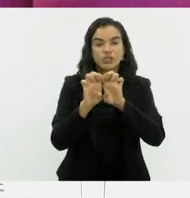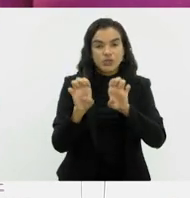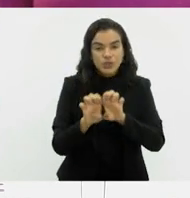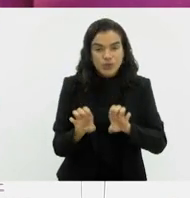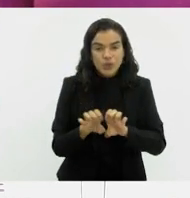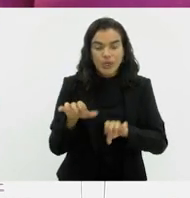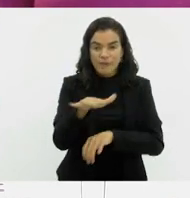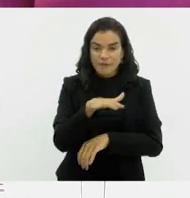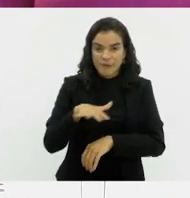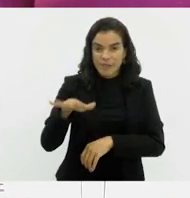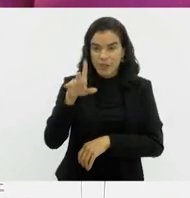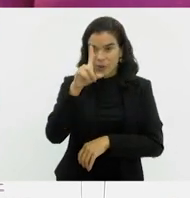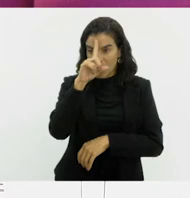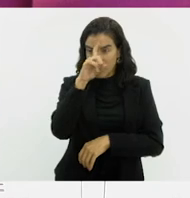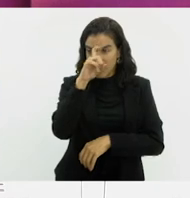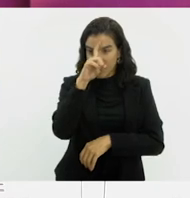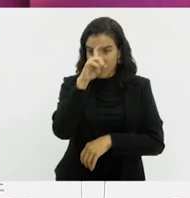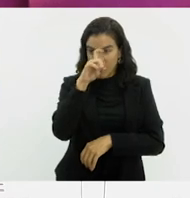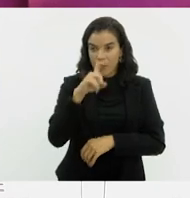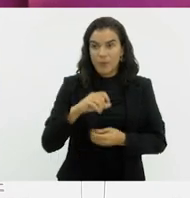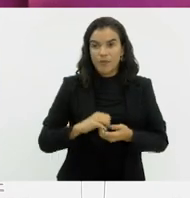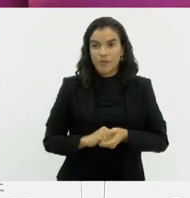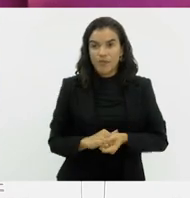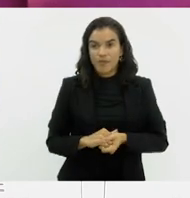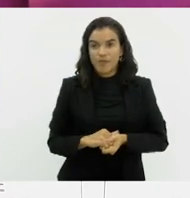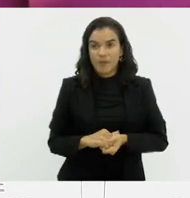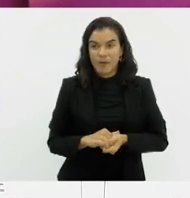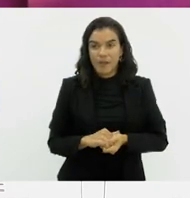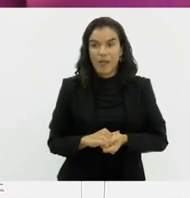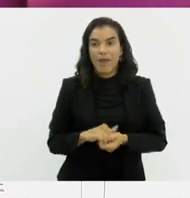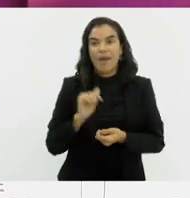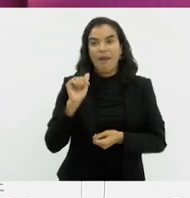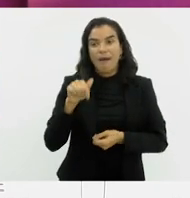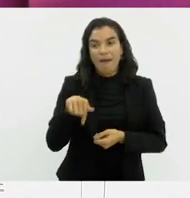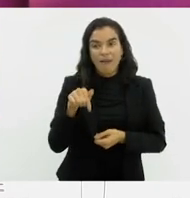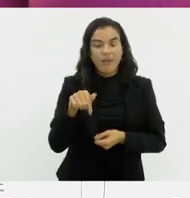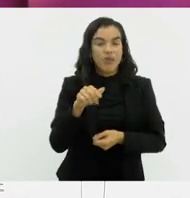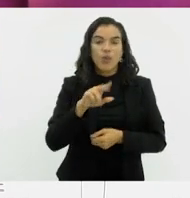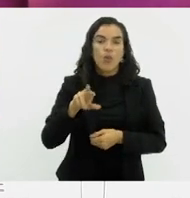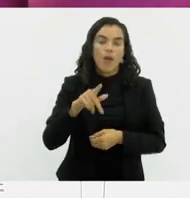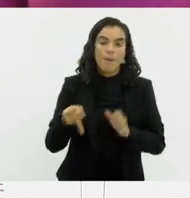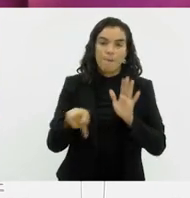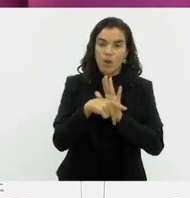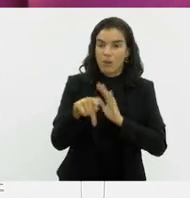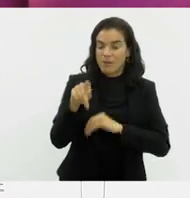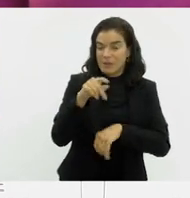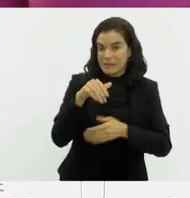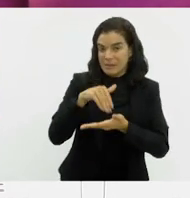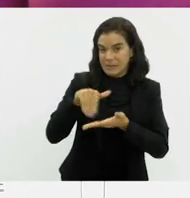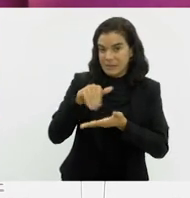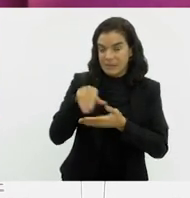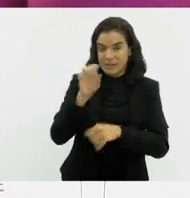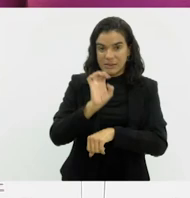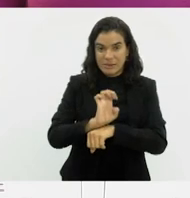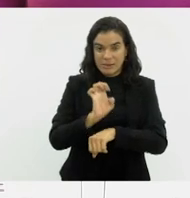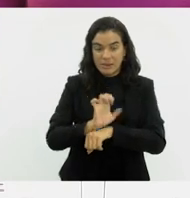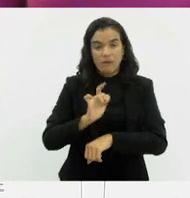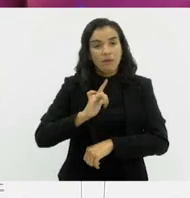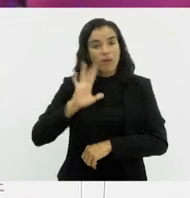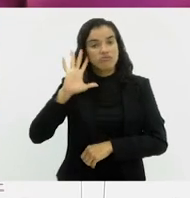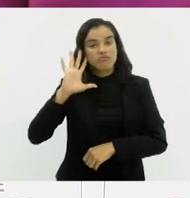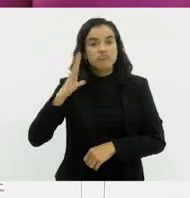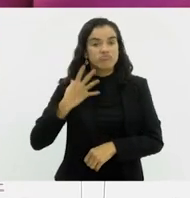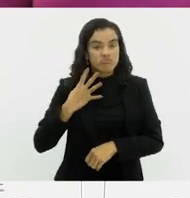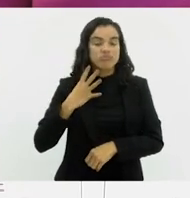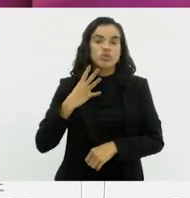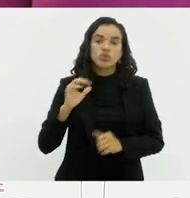do sanatório, isso foi uma outra... É uma estrutura que pertence ao sanatório, não pertence à Secretaria de Estado. Então, chegou à conclusão,